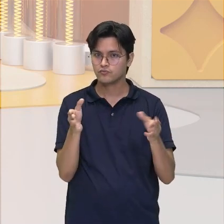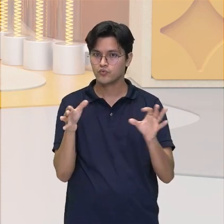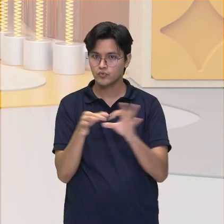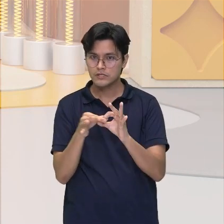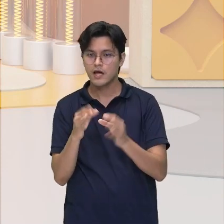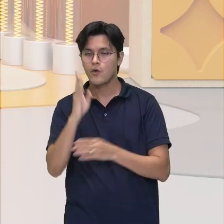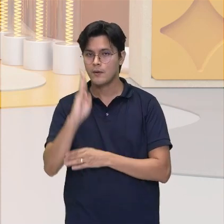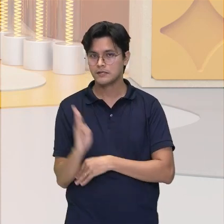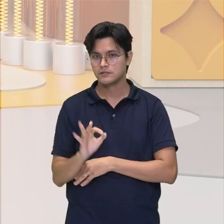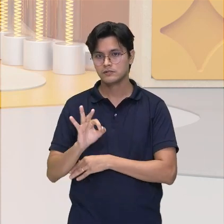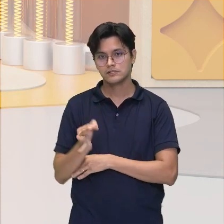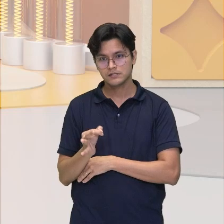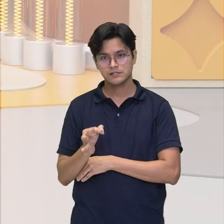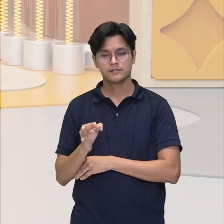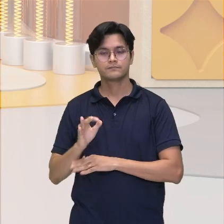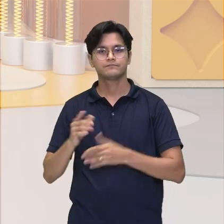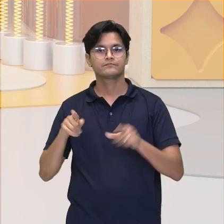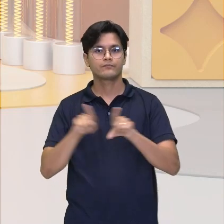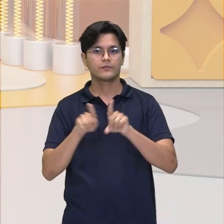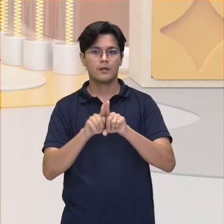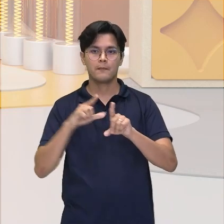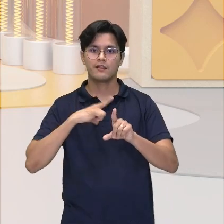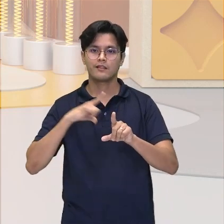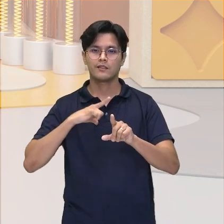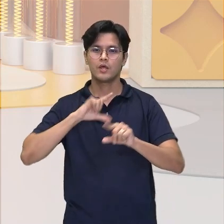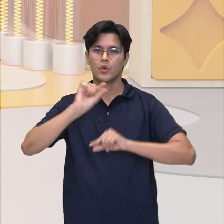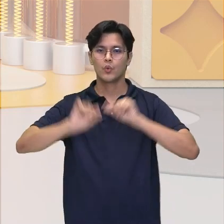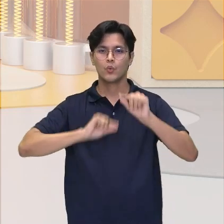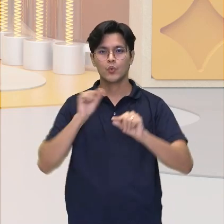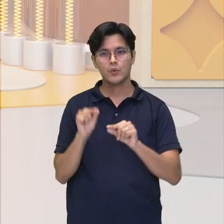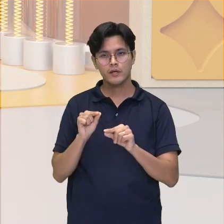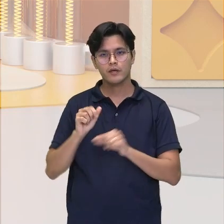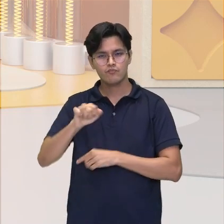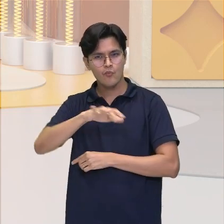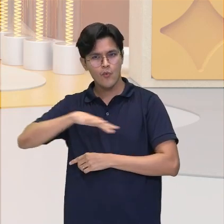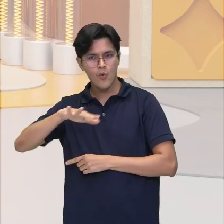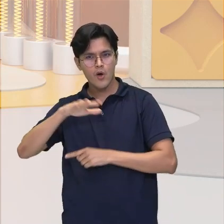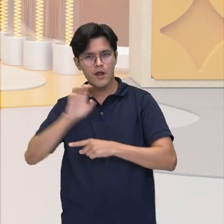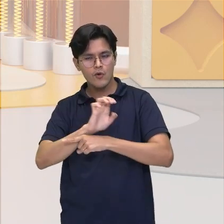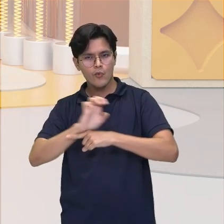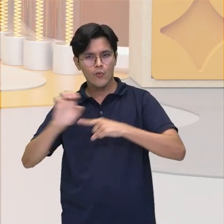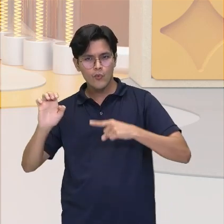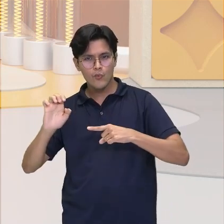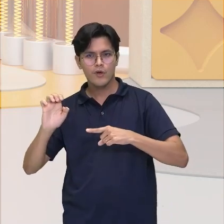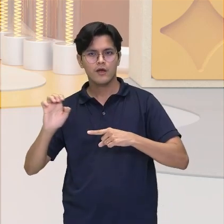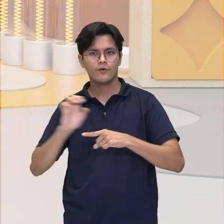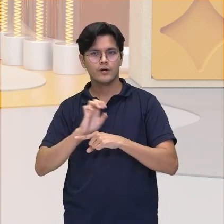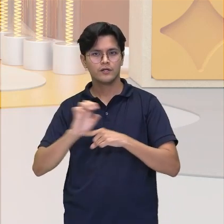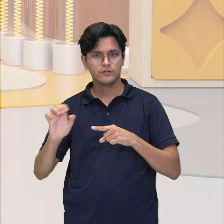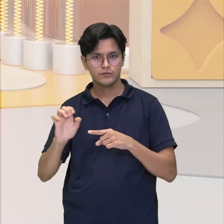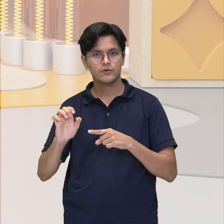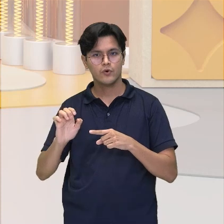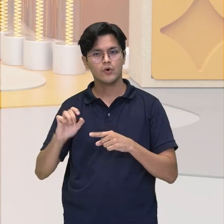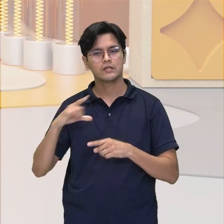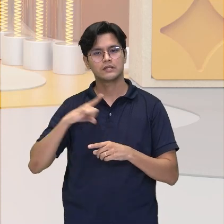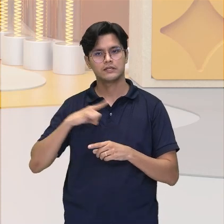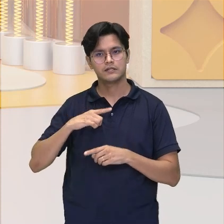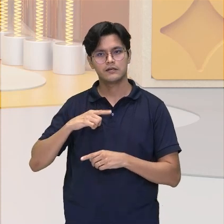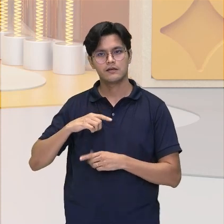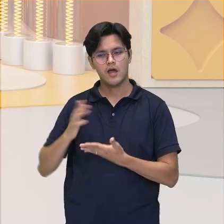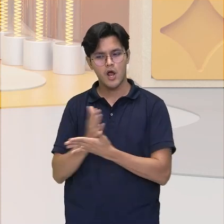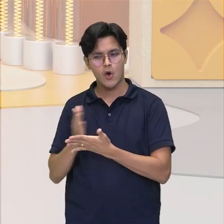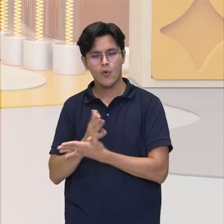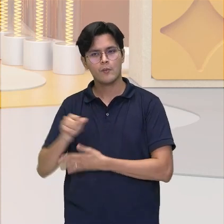nosso país, e a gente também tem ali uma parte do Equador que não tem fronteira com o território brasileiro, mas a gente tem ali